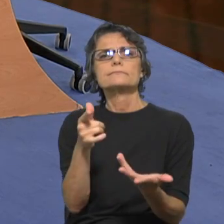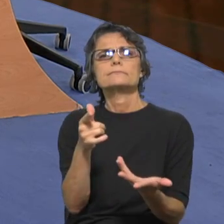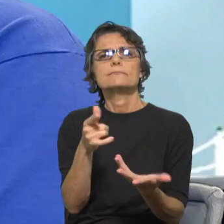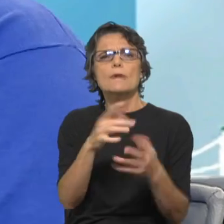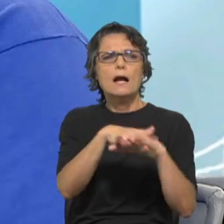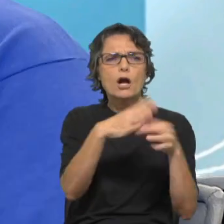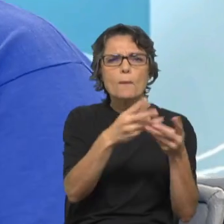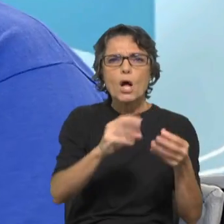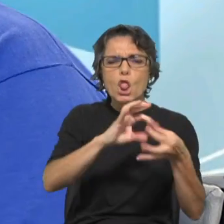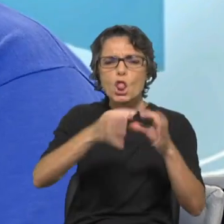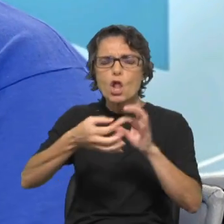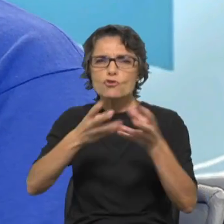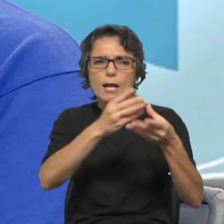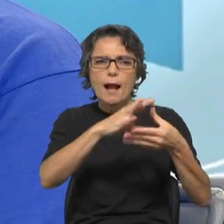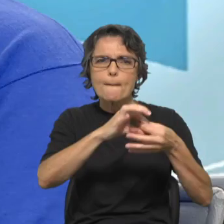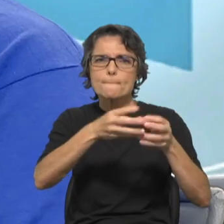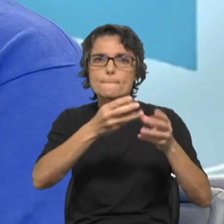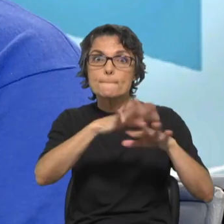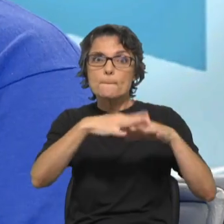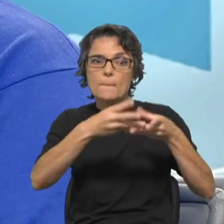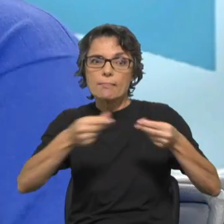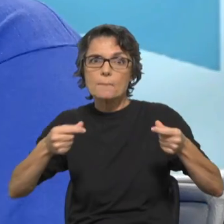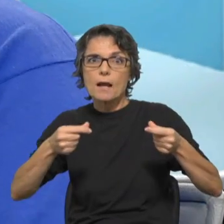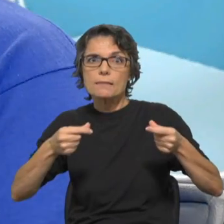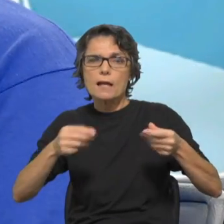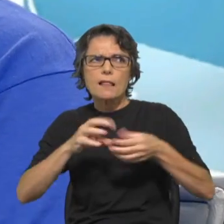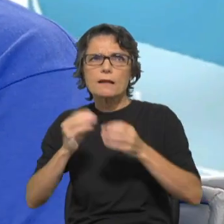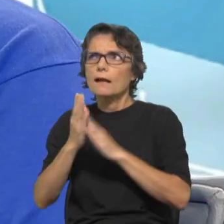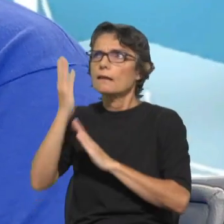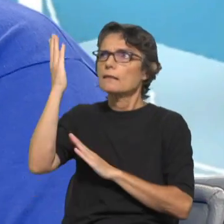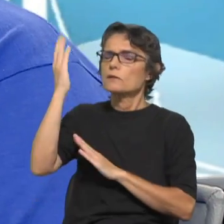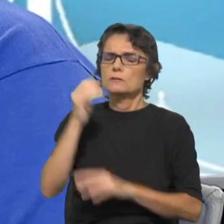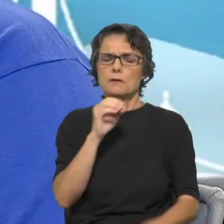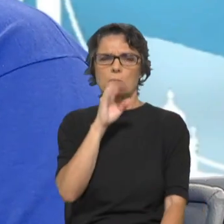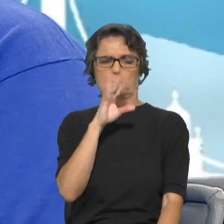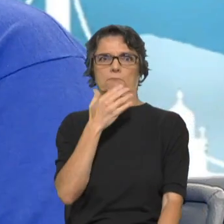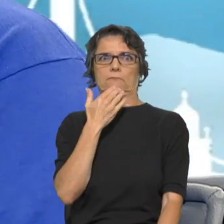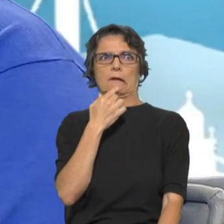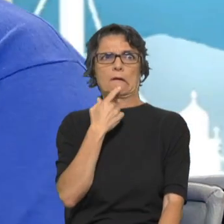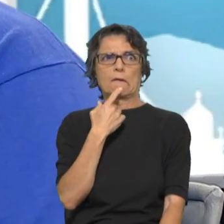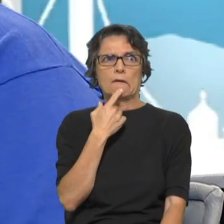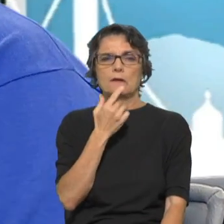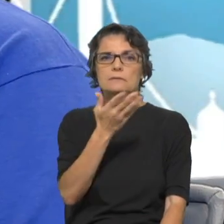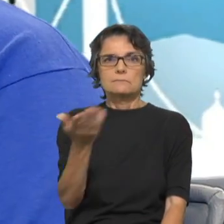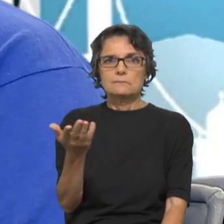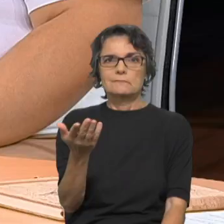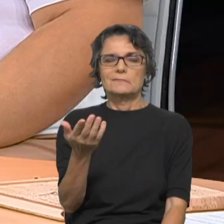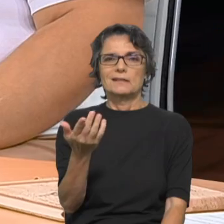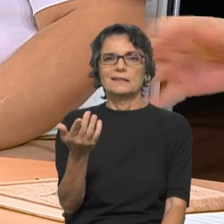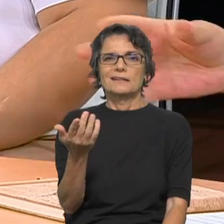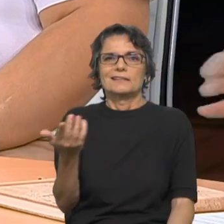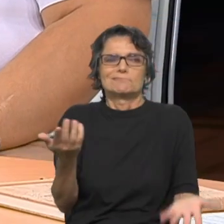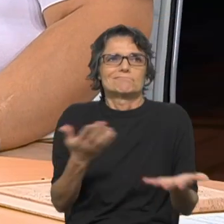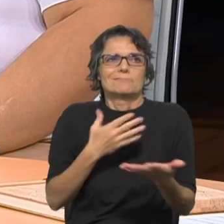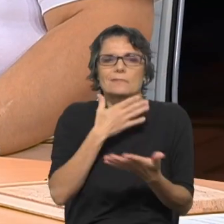matemática para falar de Deus. Para mim isso foi encantador. Claro que também foi, até pela idade que tinha na altura e mesmo